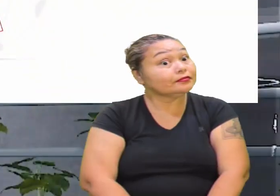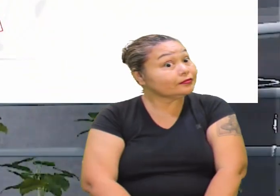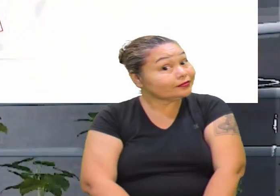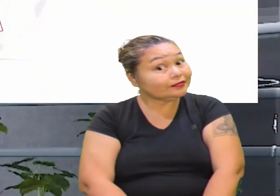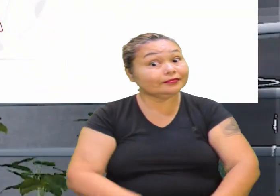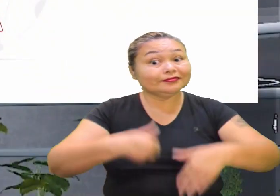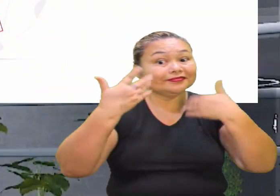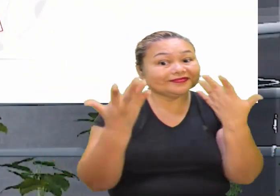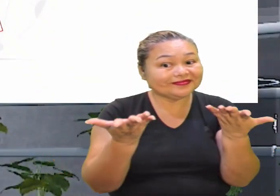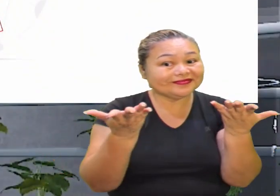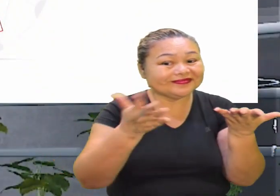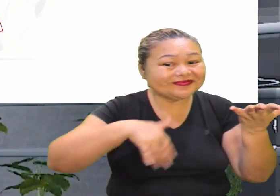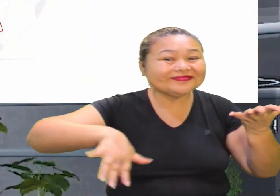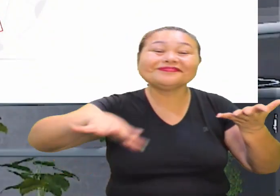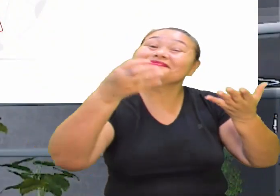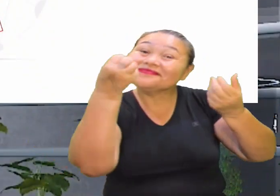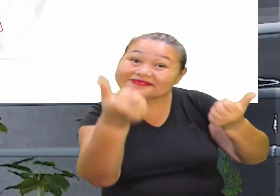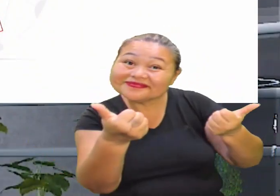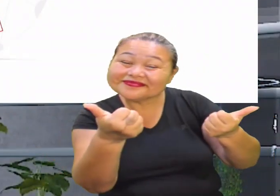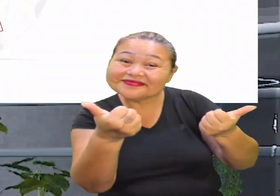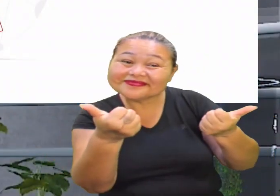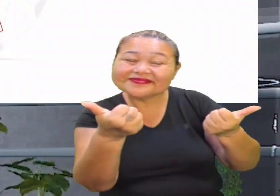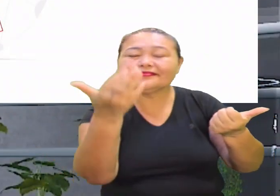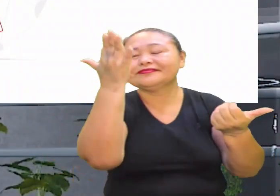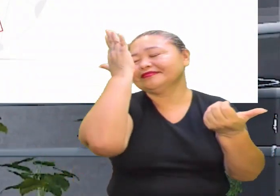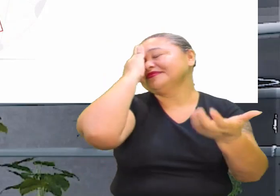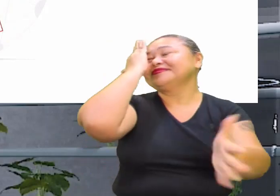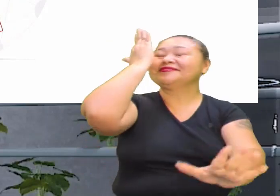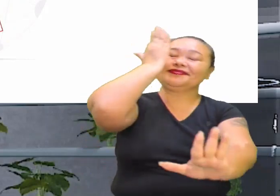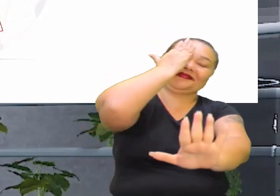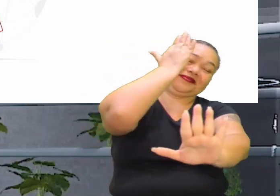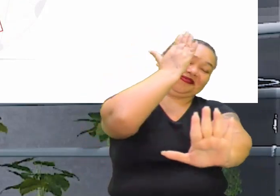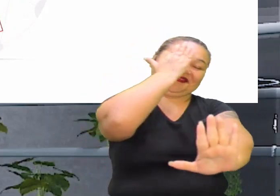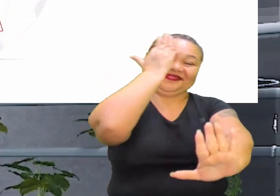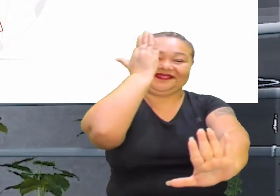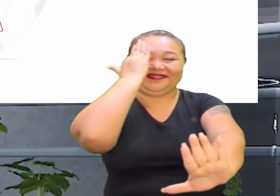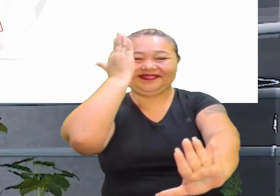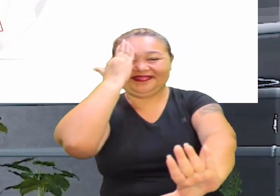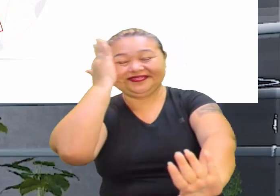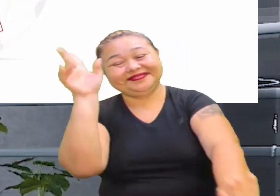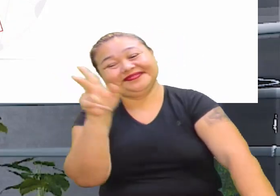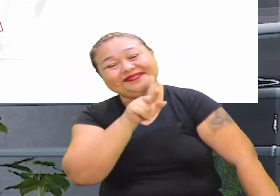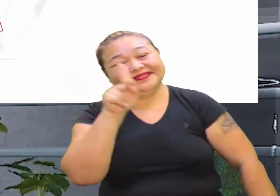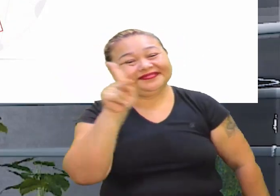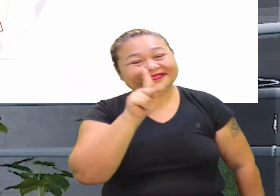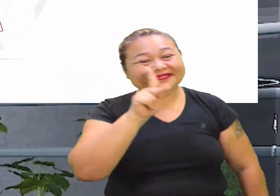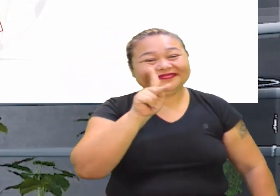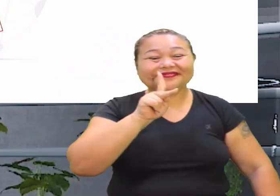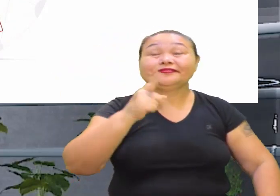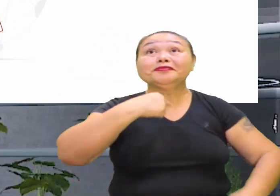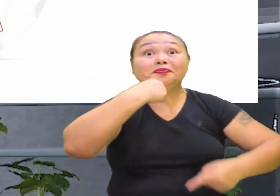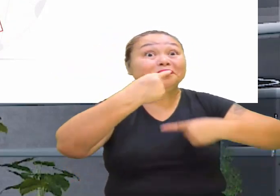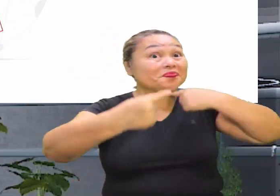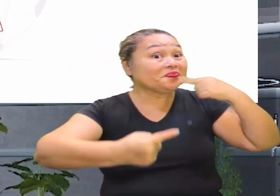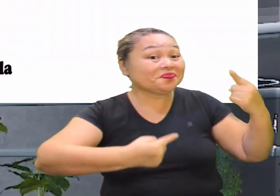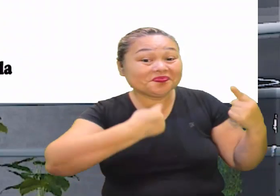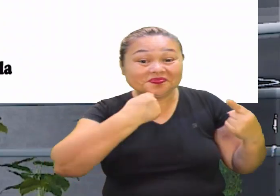E aí, galera, como é que foi? Eu sei. Ah, professor, as